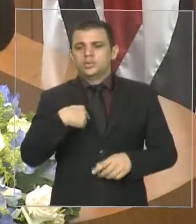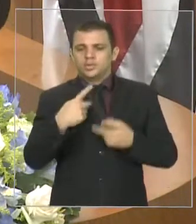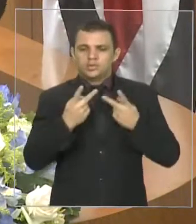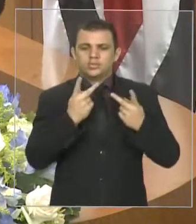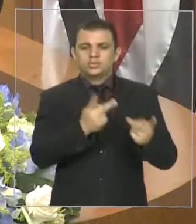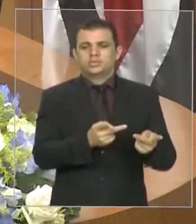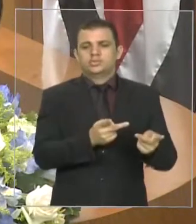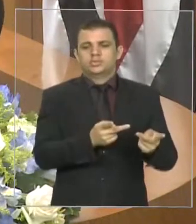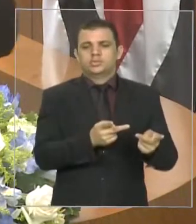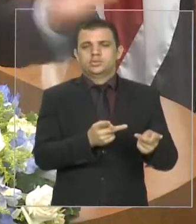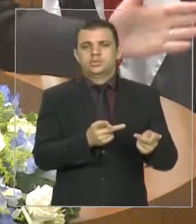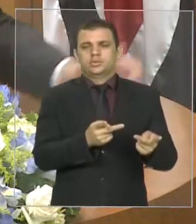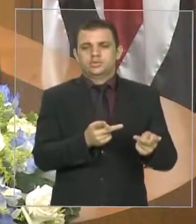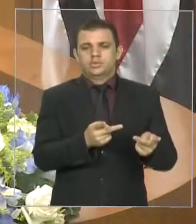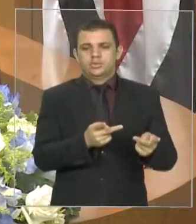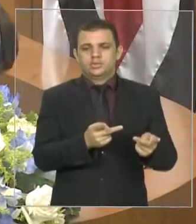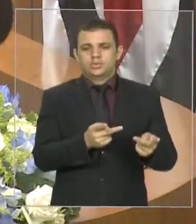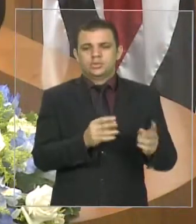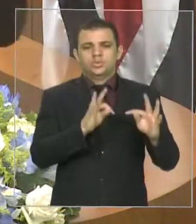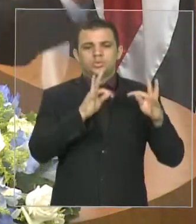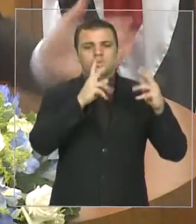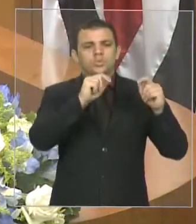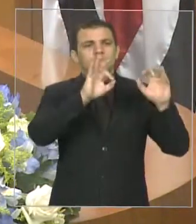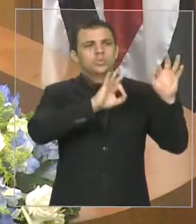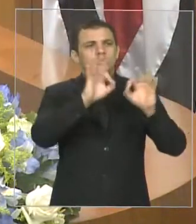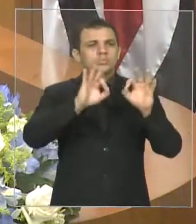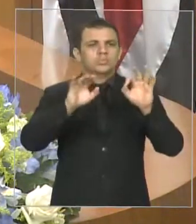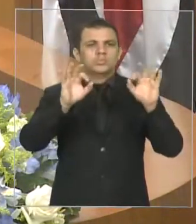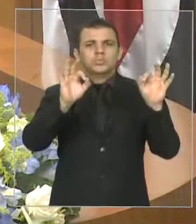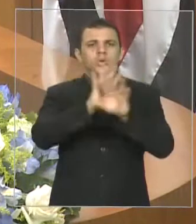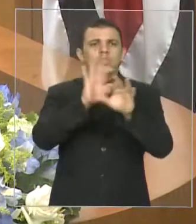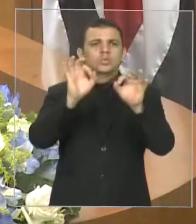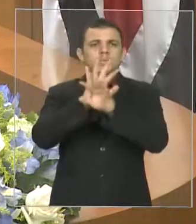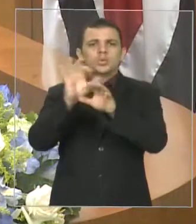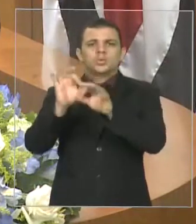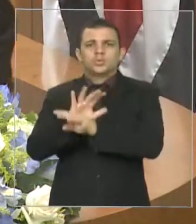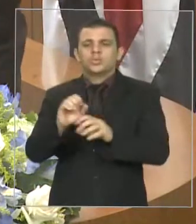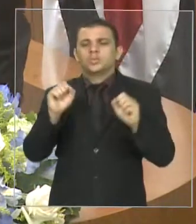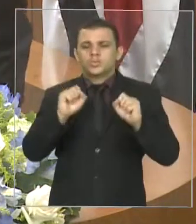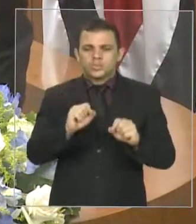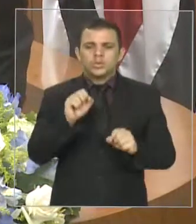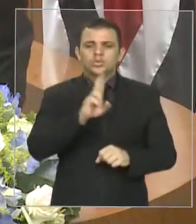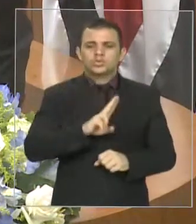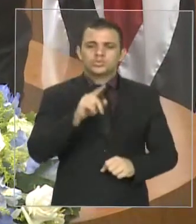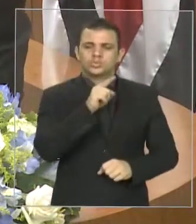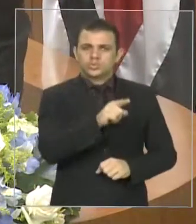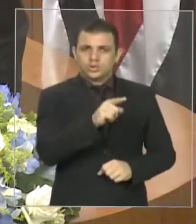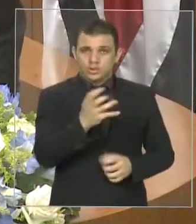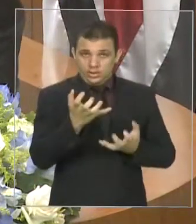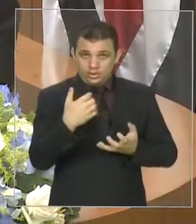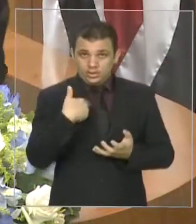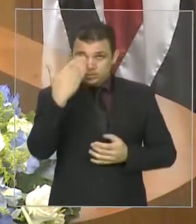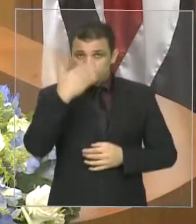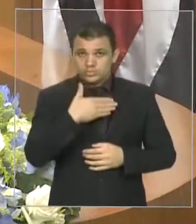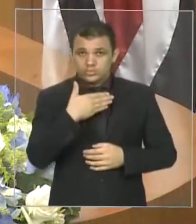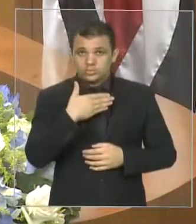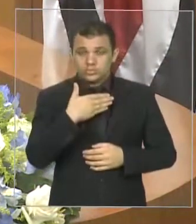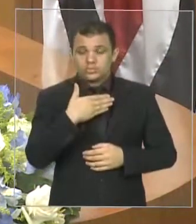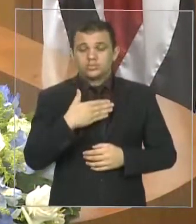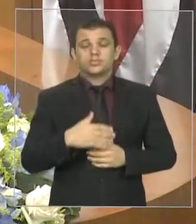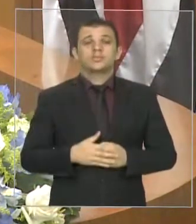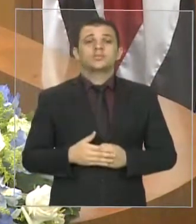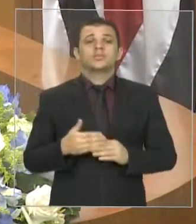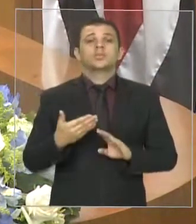os aparelhos todos no plástico, prontos para serem ocupados. E quer que eu dê a prova, senhor presidente? Quando